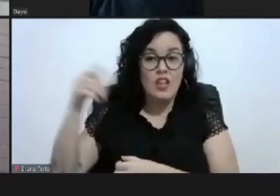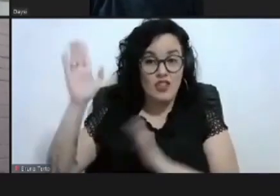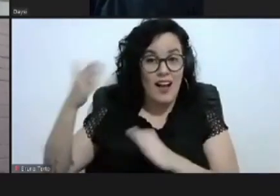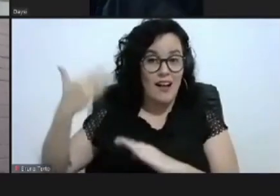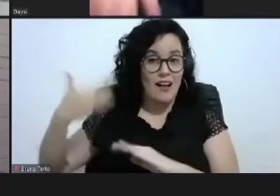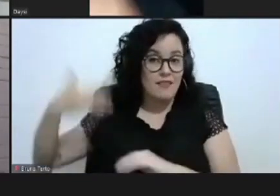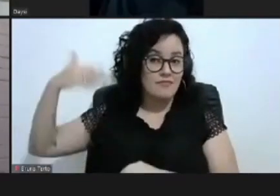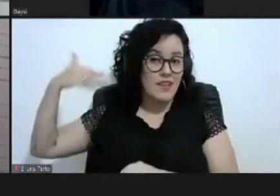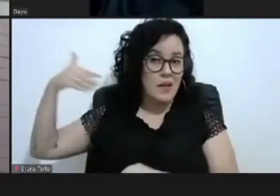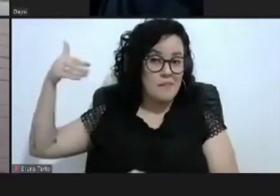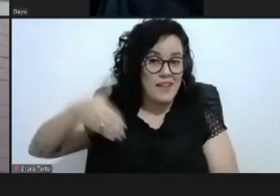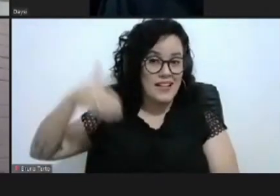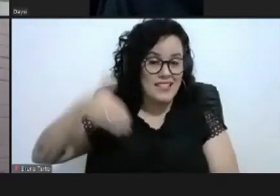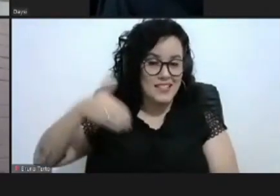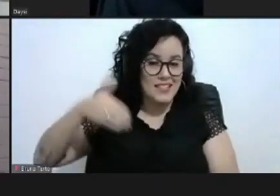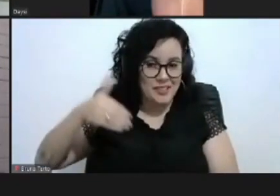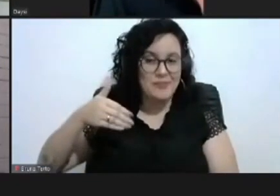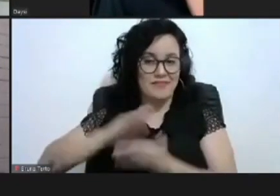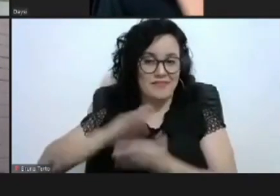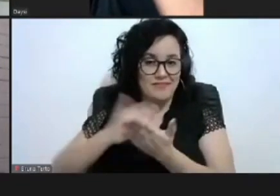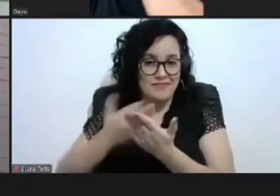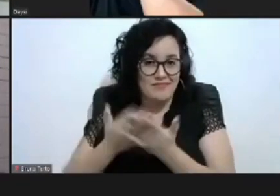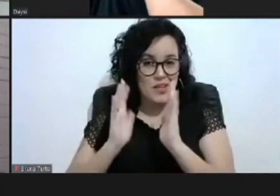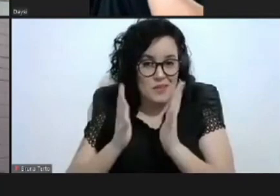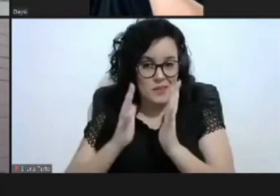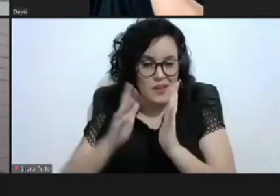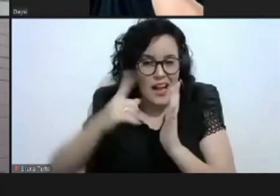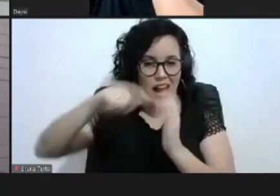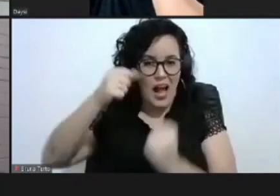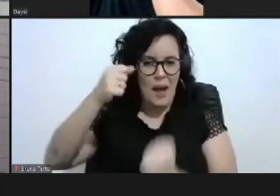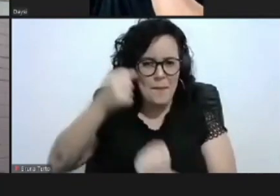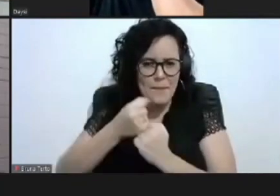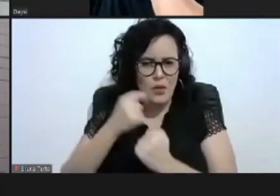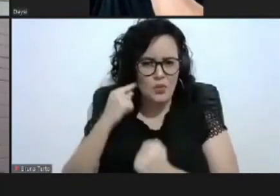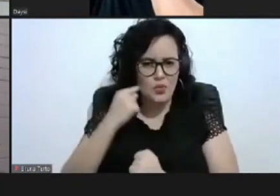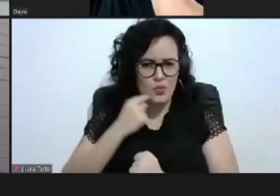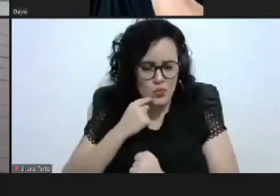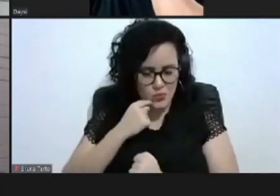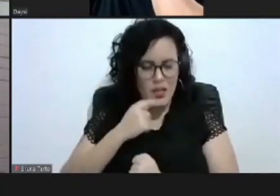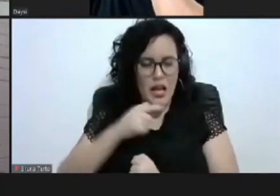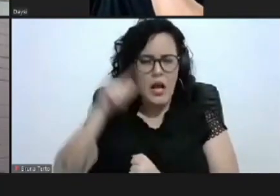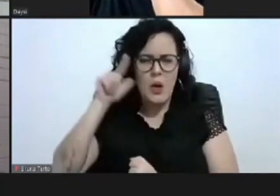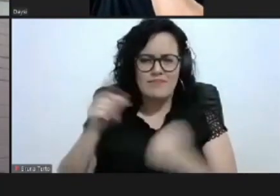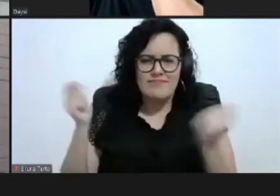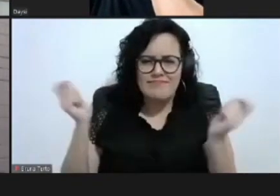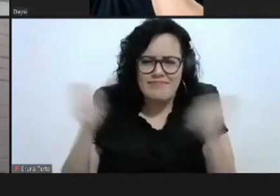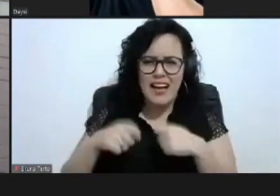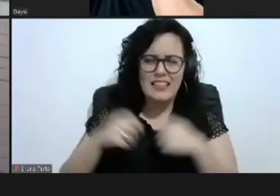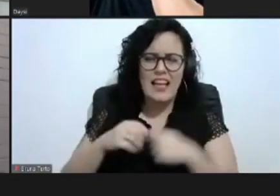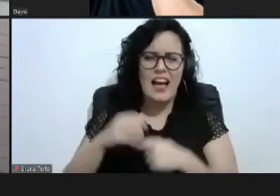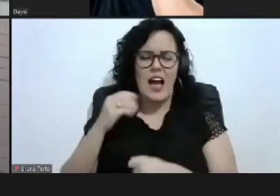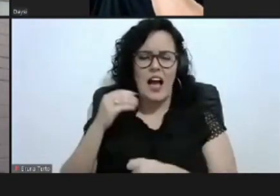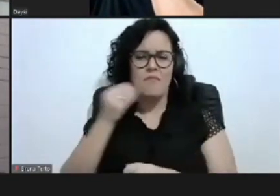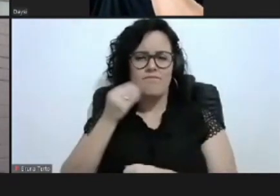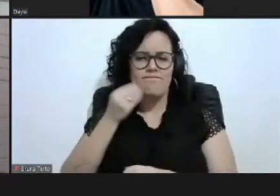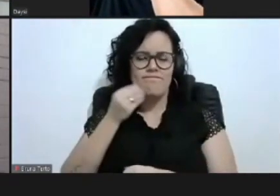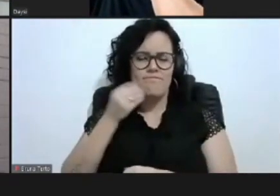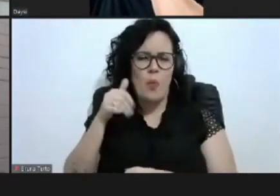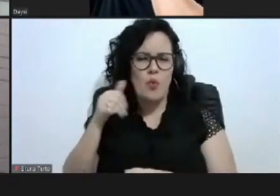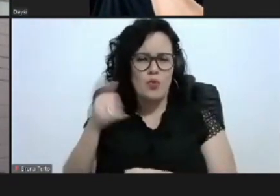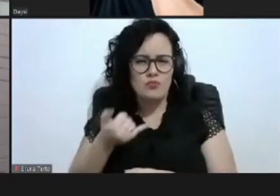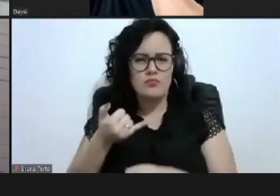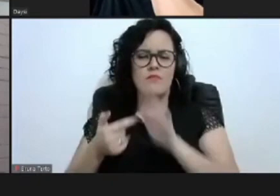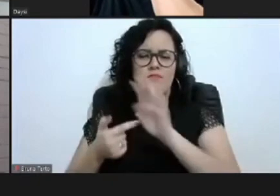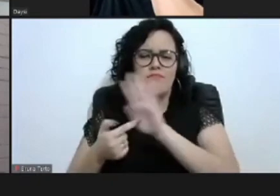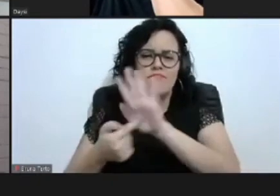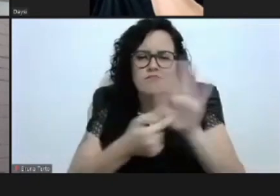outras atividades conosco aqui no Simpro, e que nos garante essa oportunidade de promover o